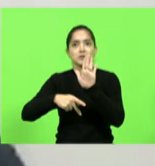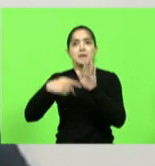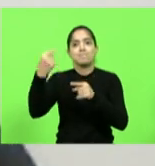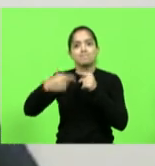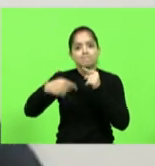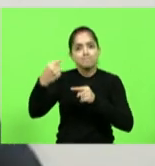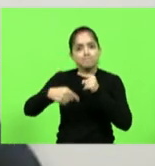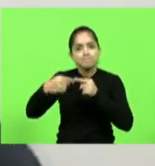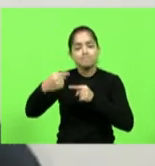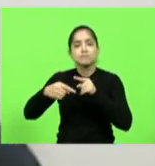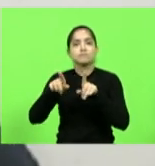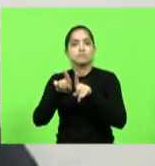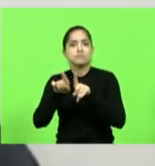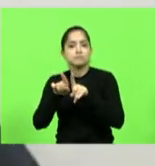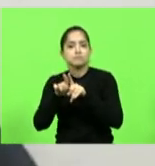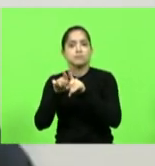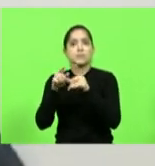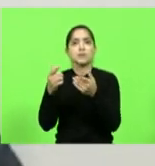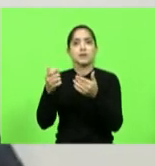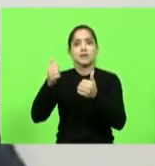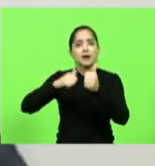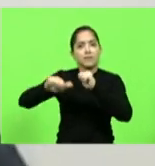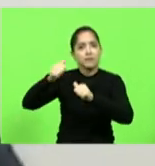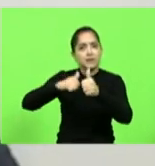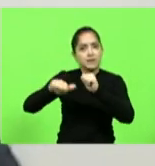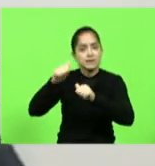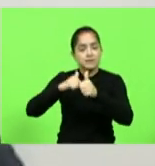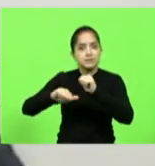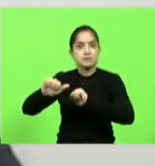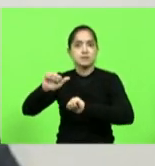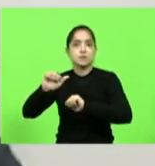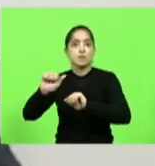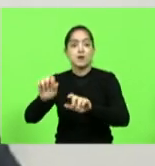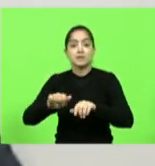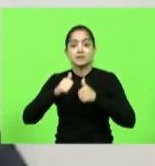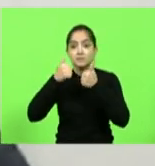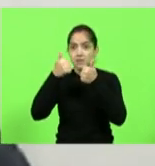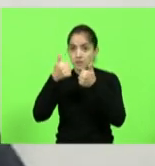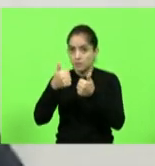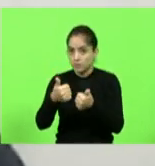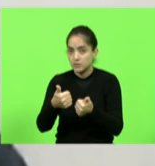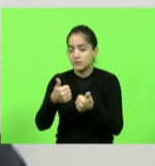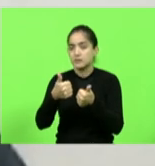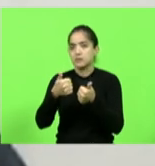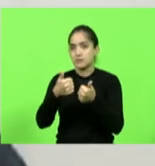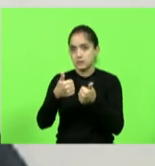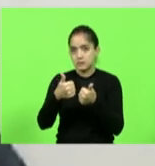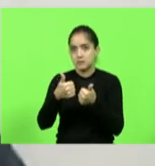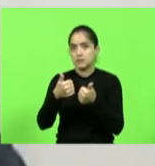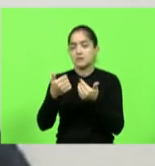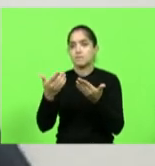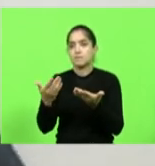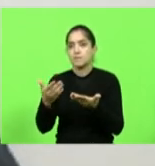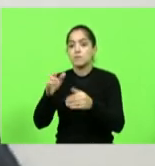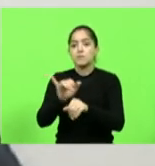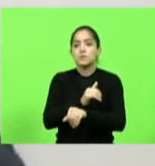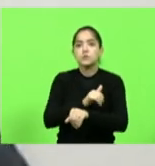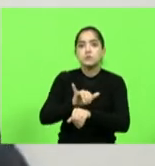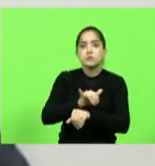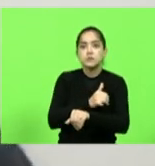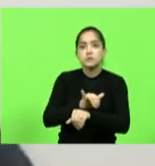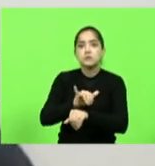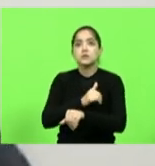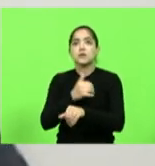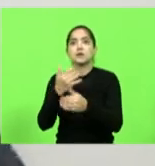os processos de avaliação institucional, com as melhorias das estratégias didáticas, que,